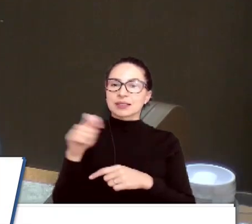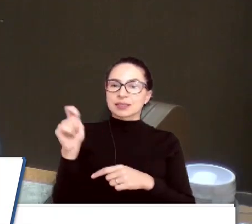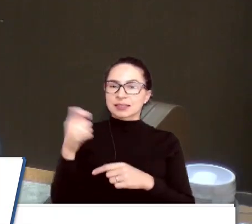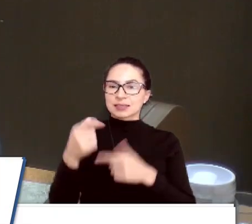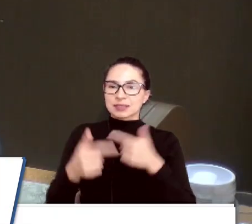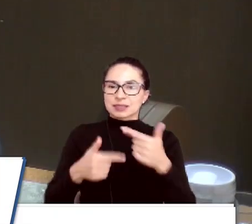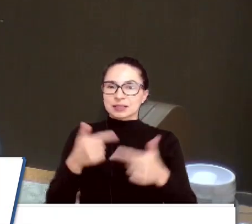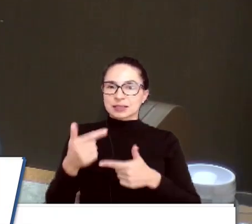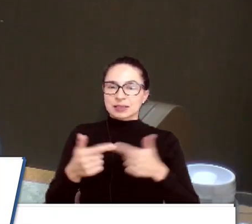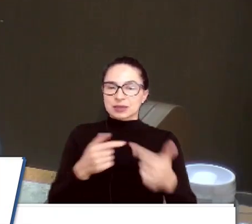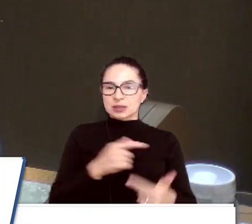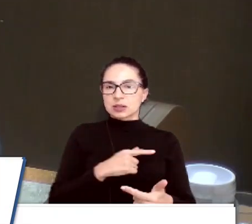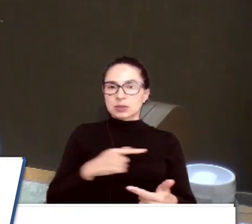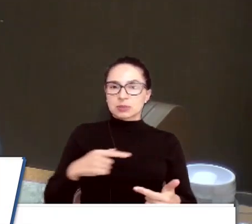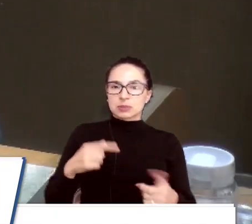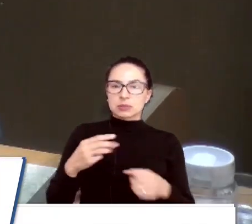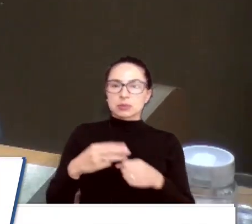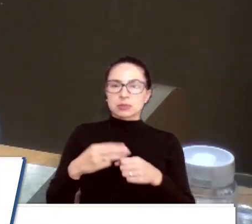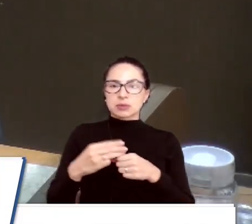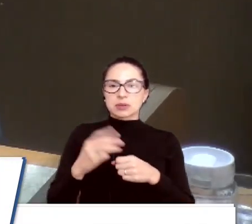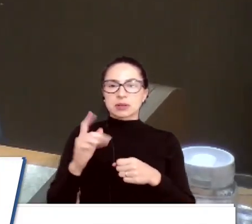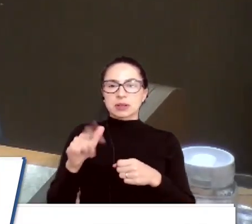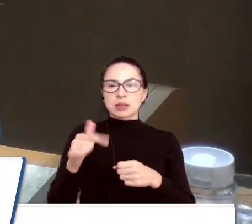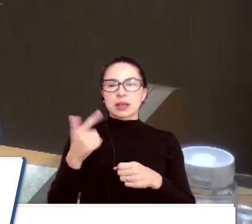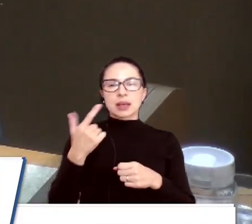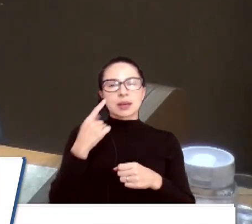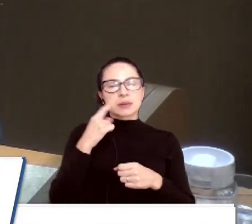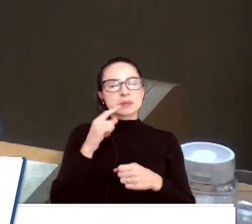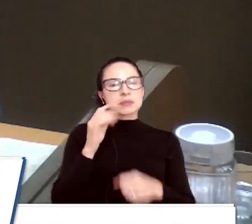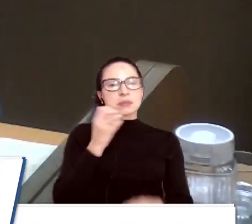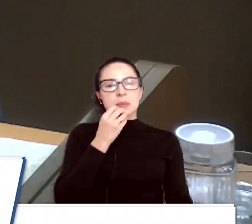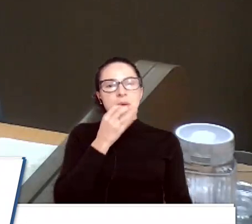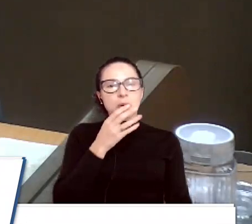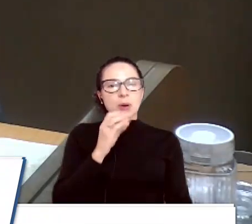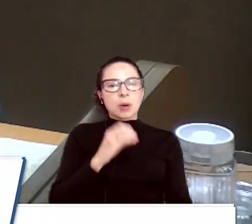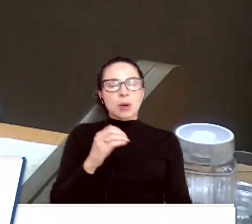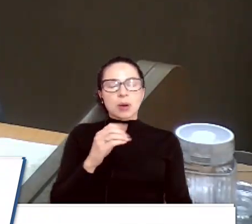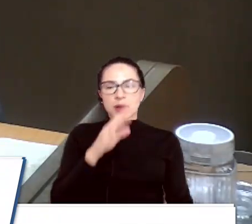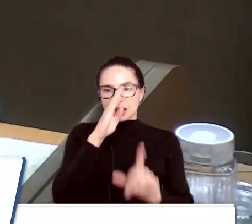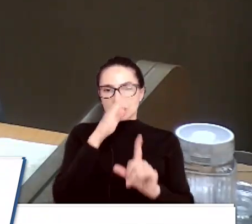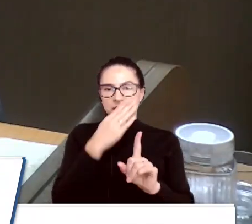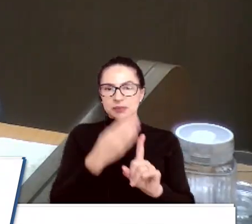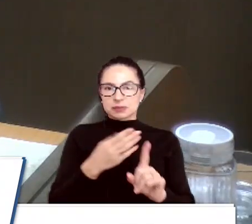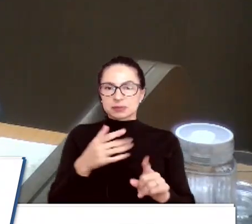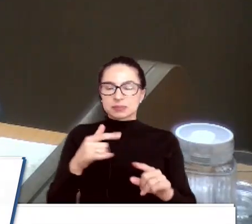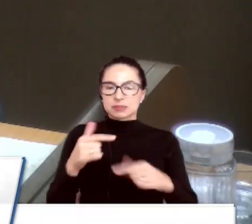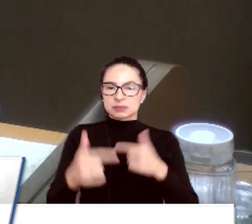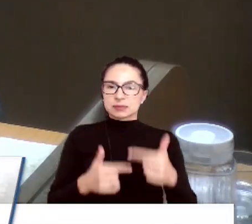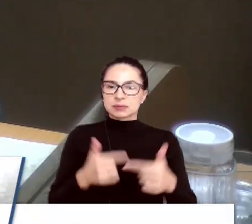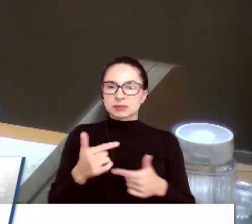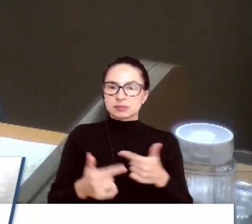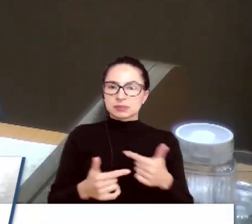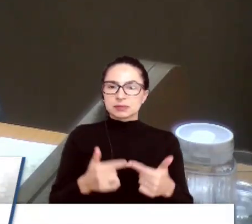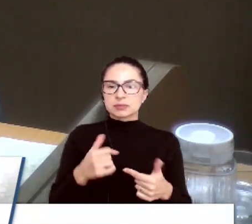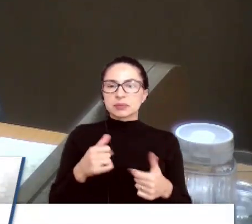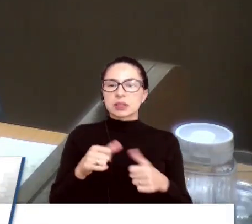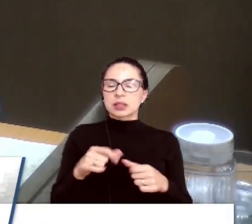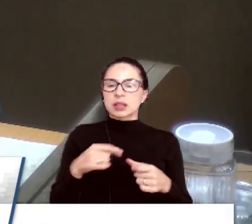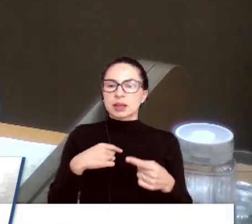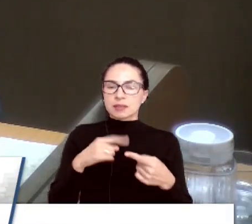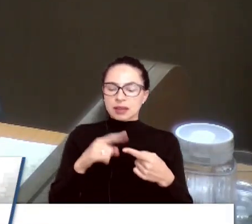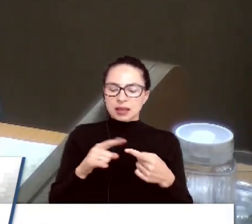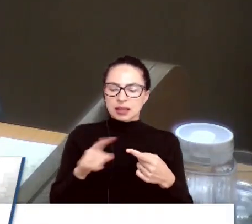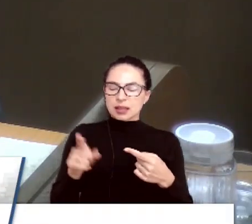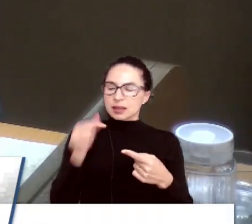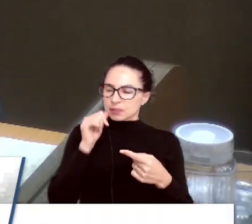Públicos Municipais. E foi um momento muito bacana, em homenagem aos servidores. Estávamos eu, a